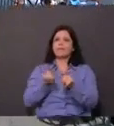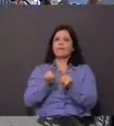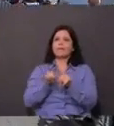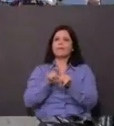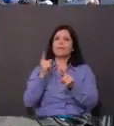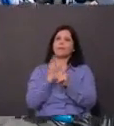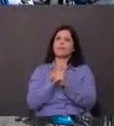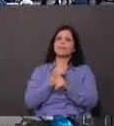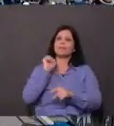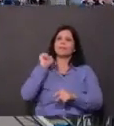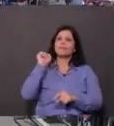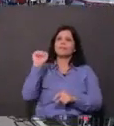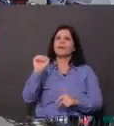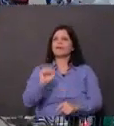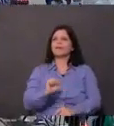própria vossa.